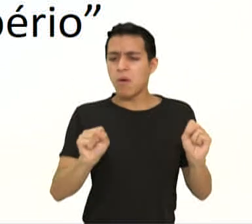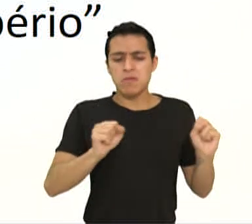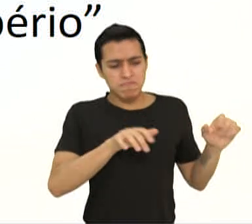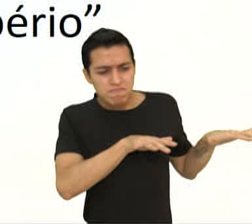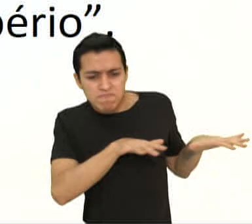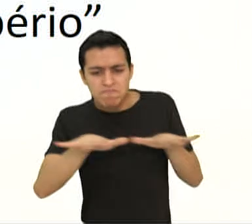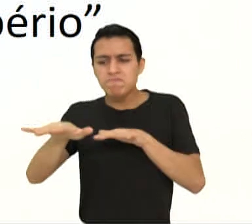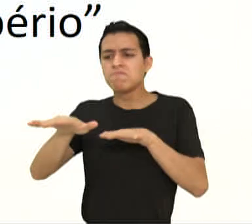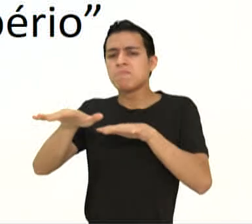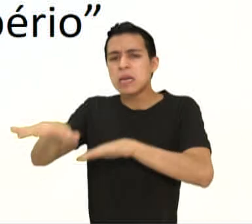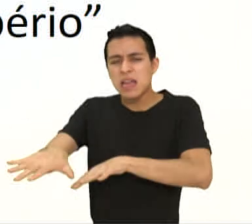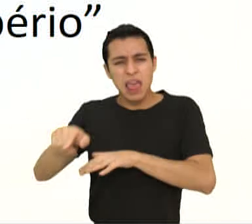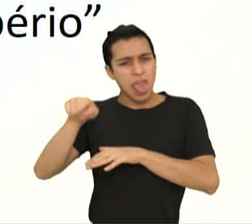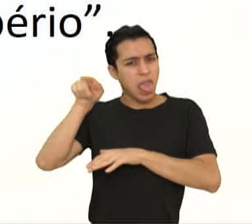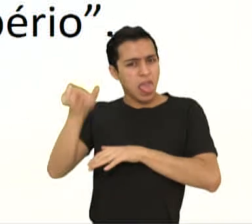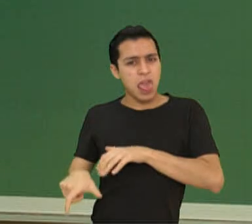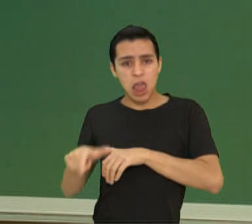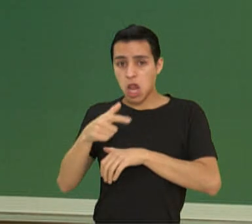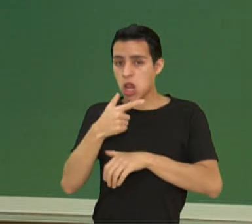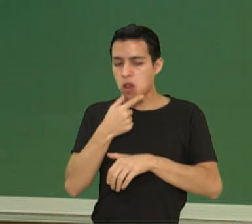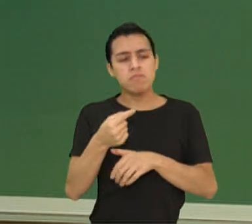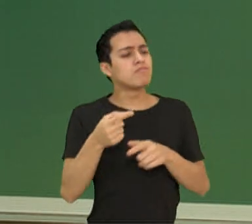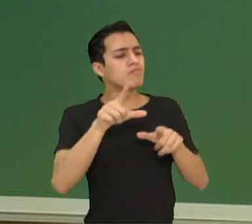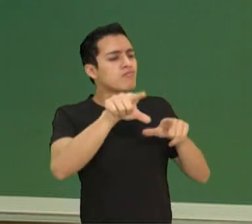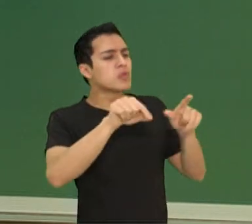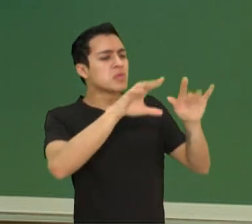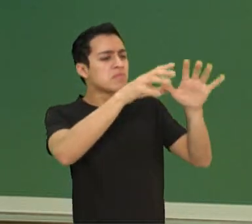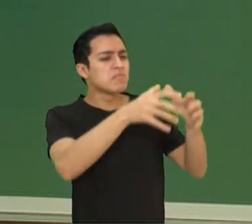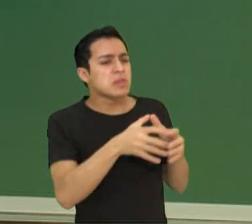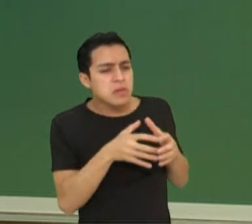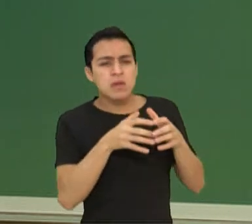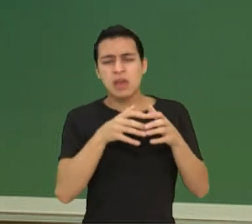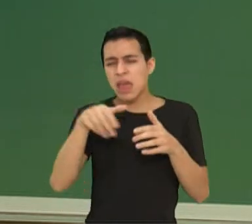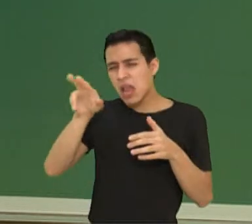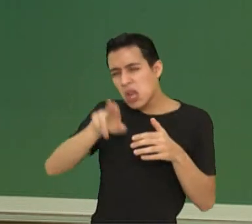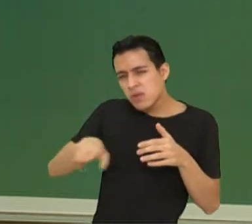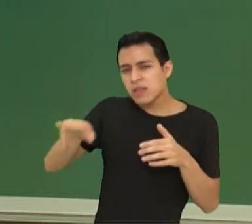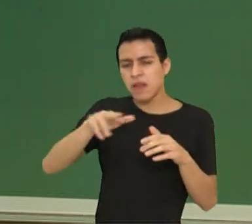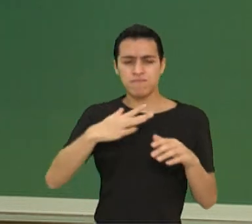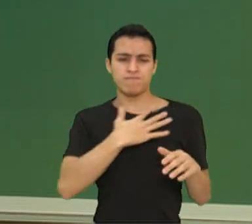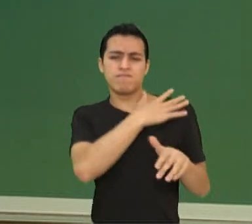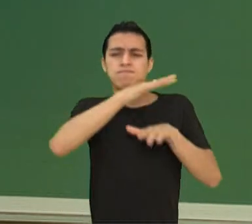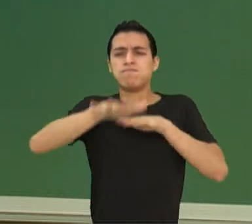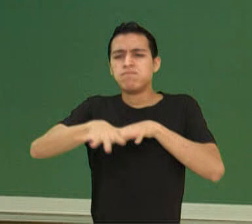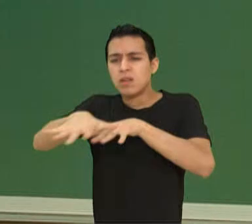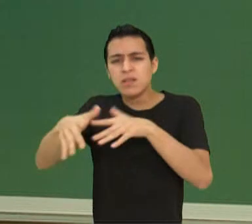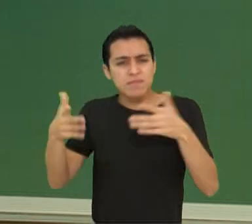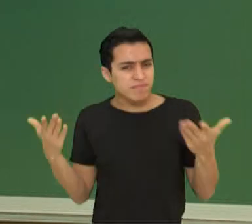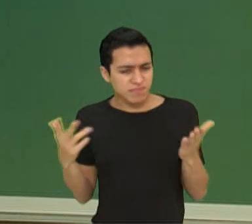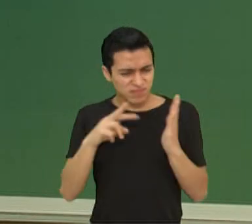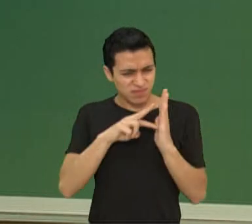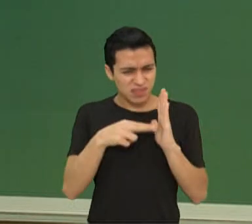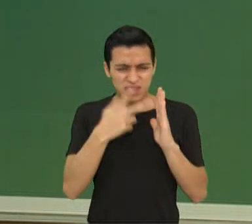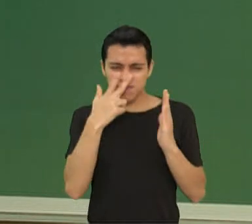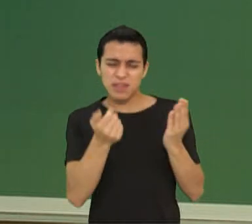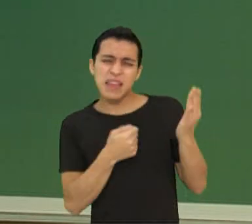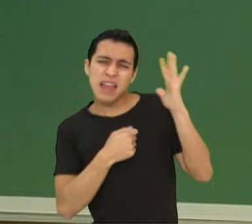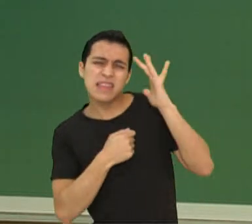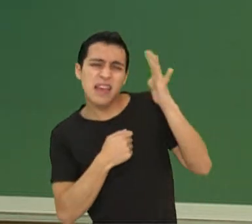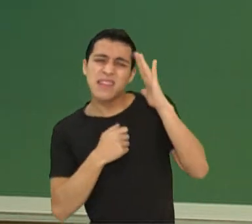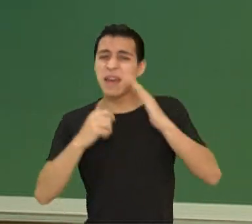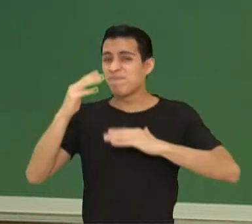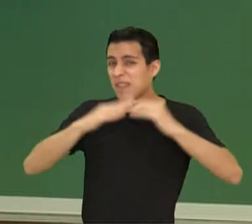tinha o poder absoluto, ele escolhia quem estava nos outros poderes, ele podia usar as Forças Armadas. Então, isso era só na teoria.